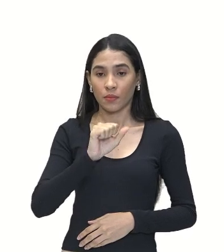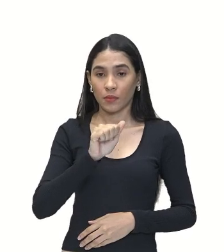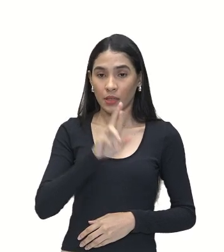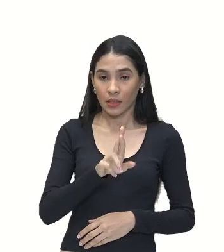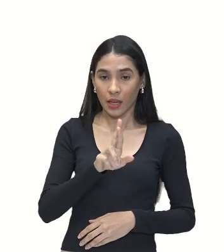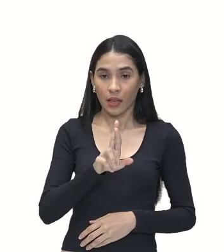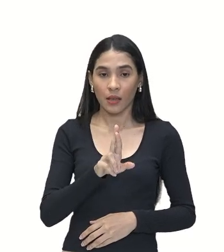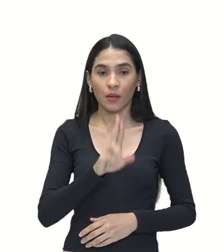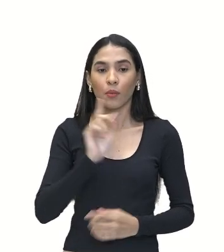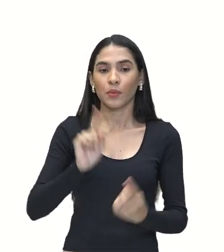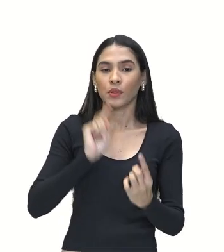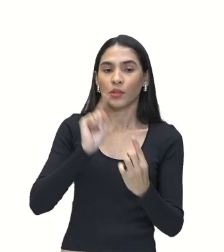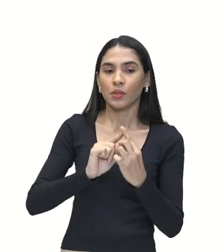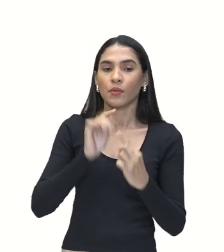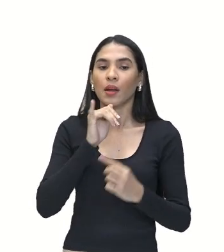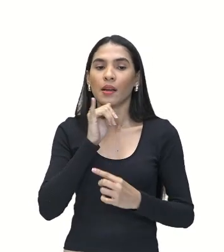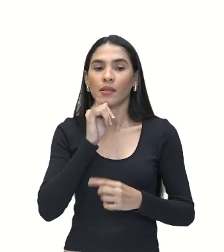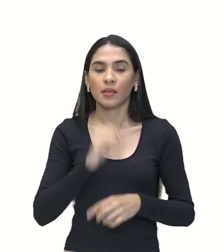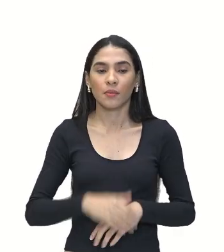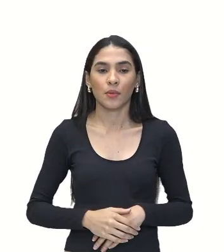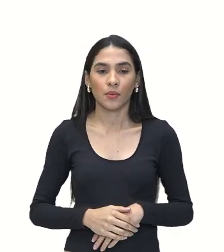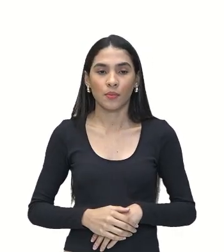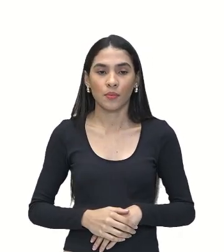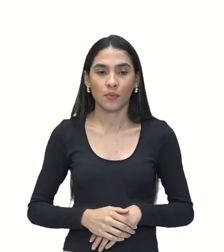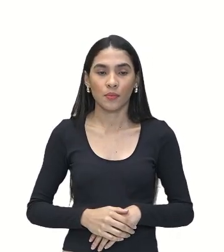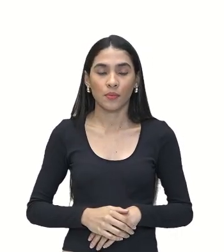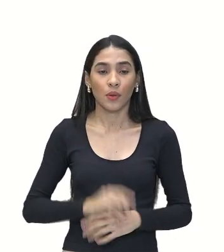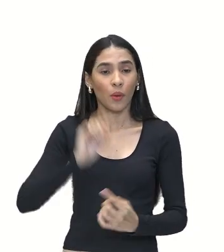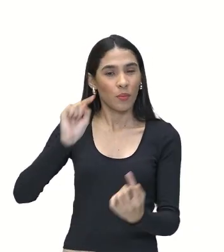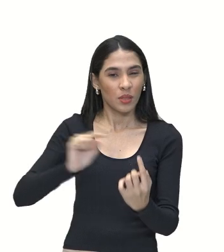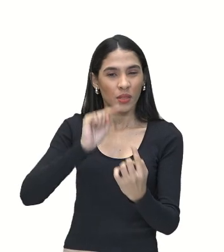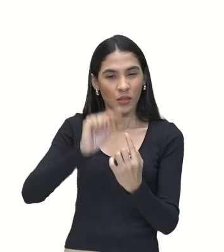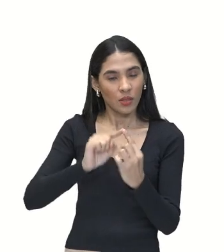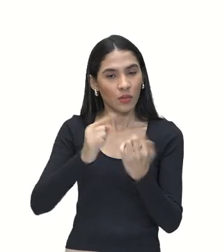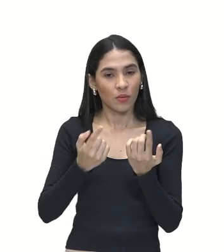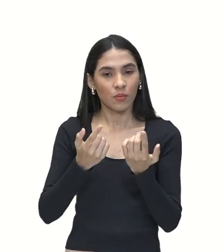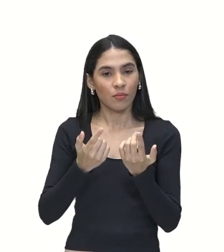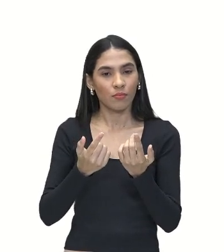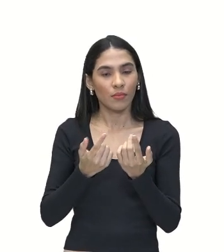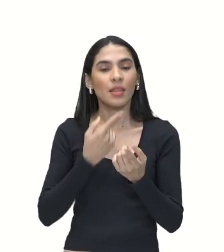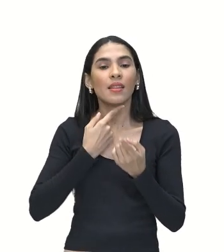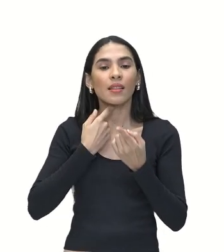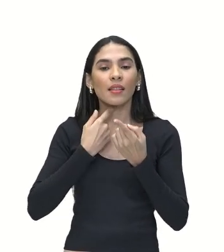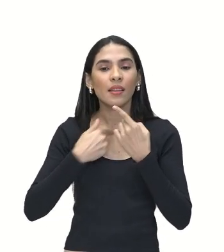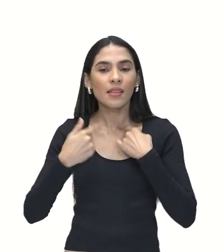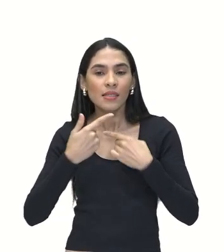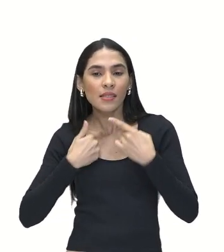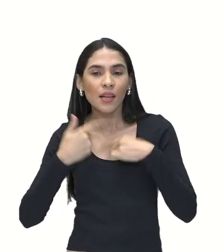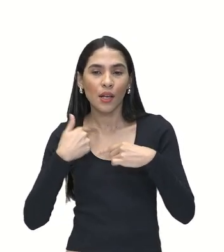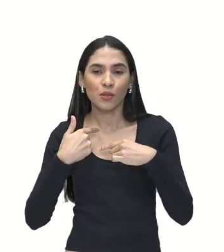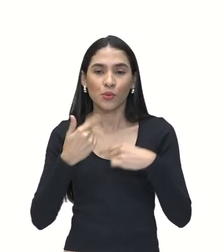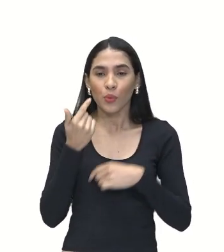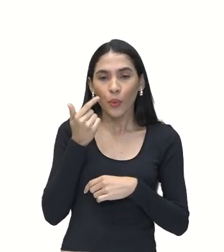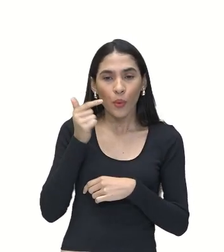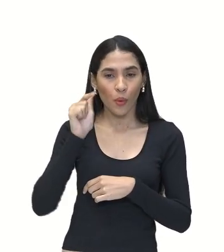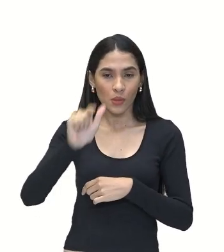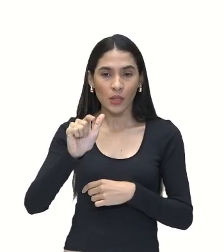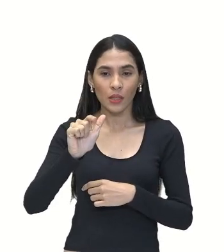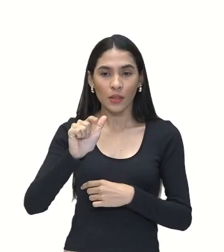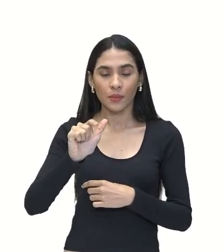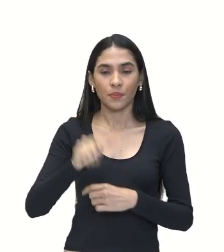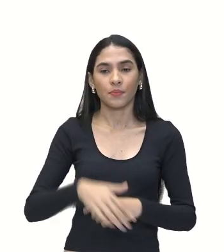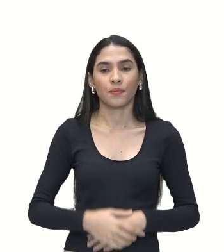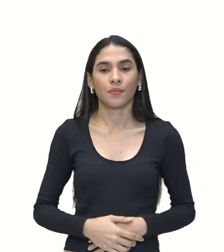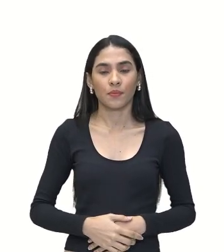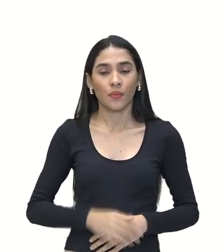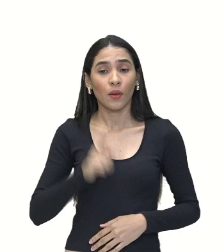de, exatamente, de objetivo, de desejar algo como finalidade,